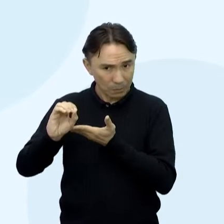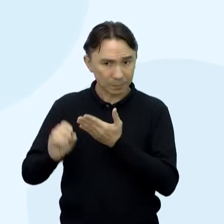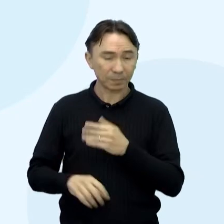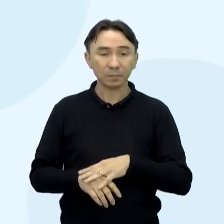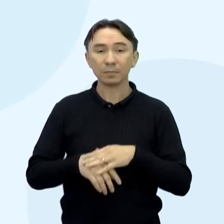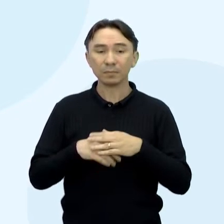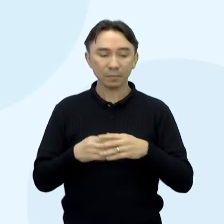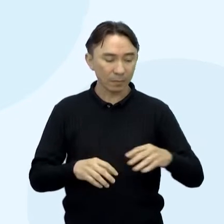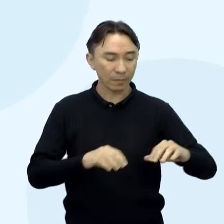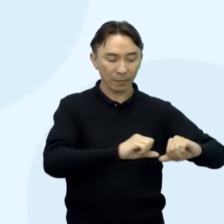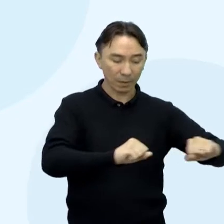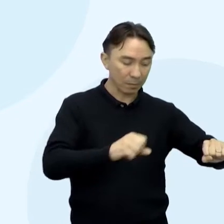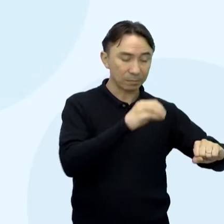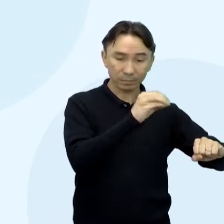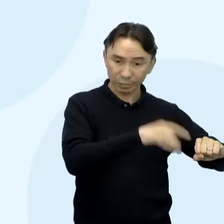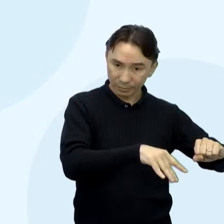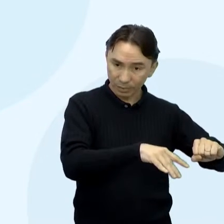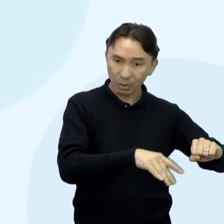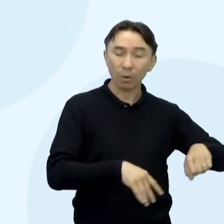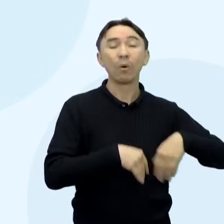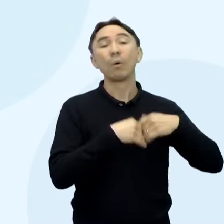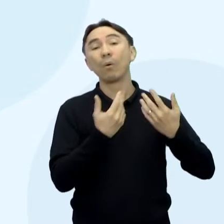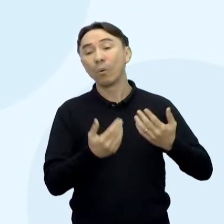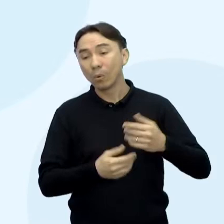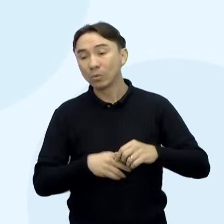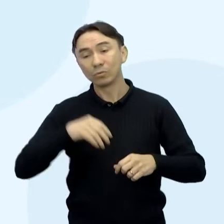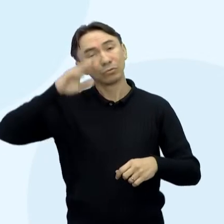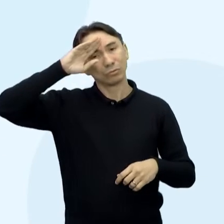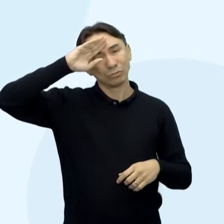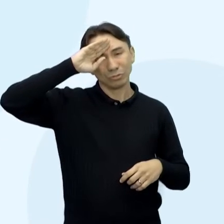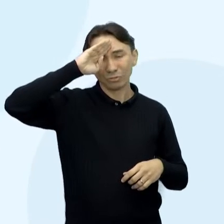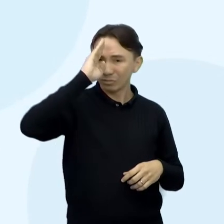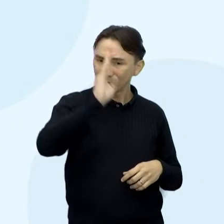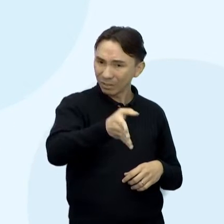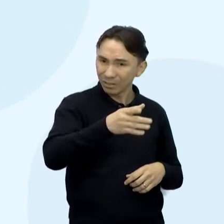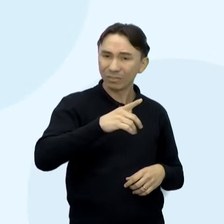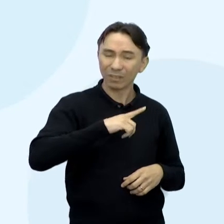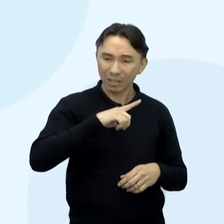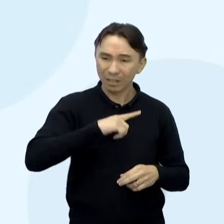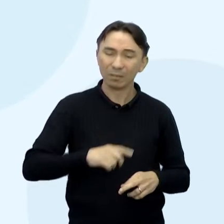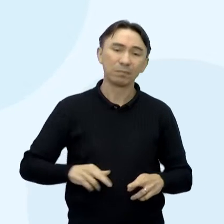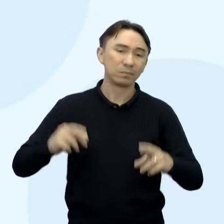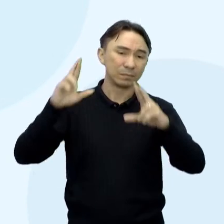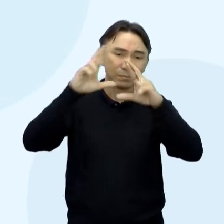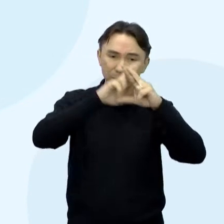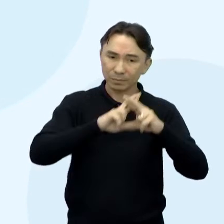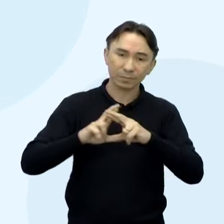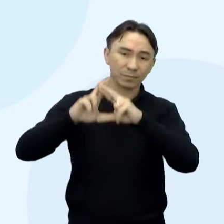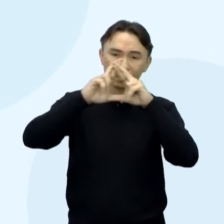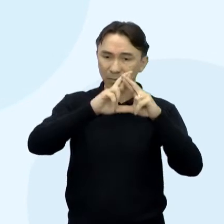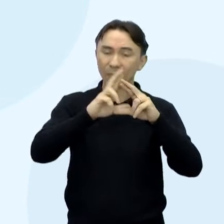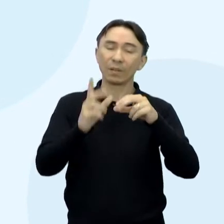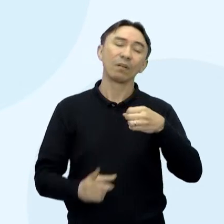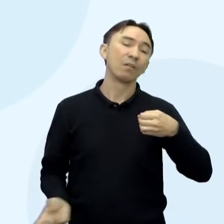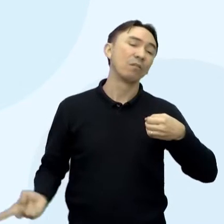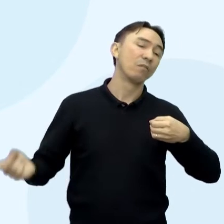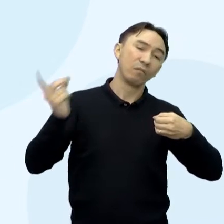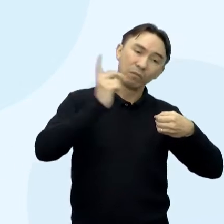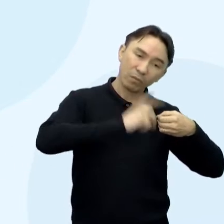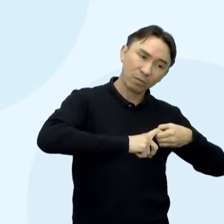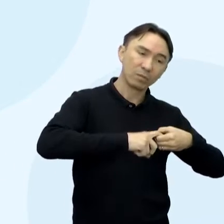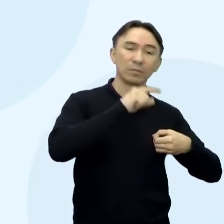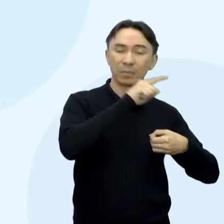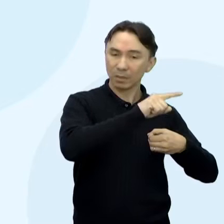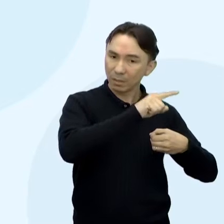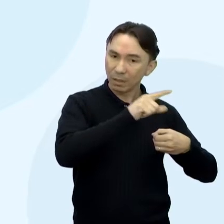reciclagem para reaproveitar esse material, ou seja, ele volta para a indústria, sofre um processo de